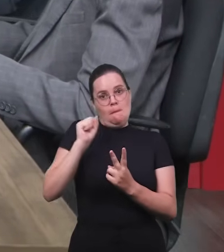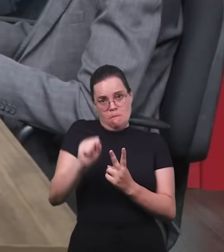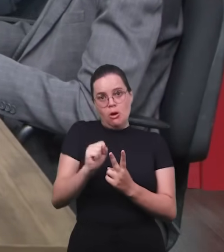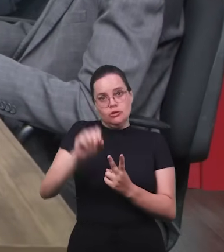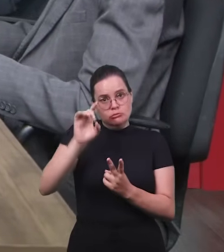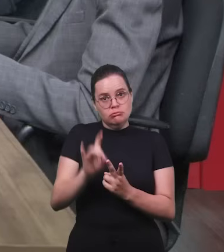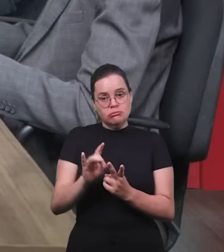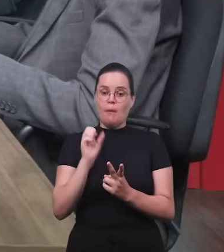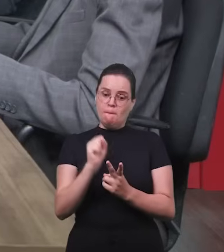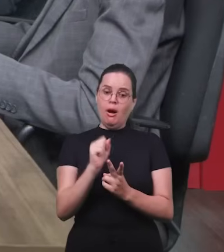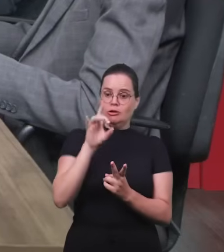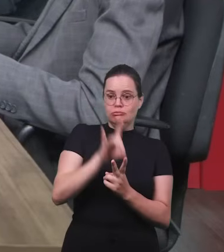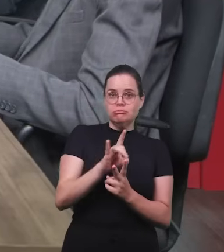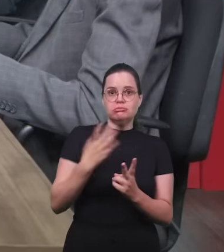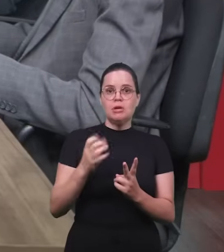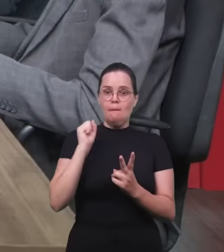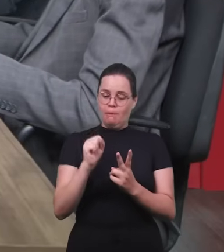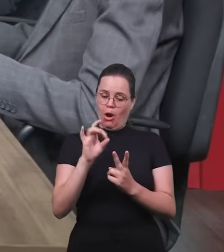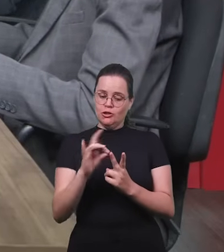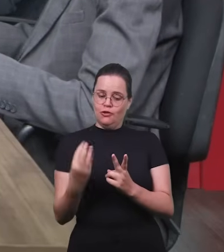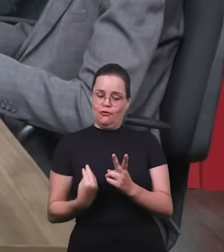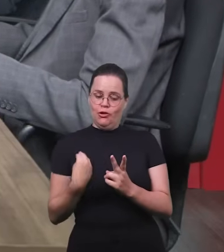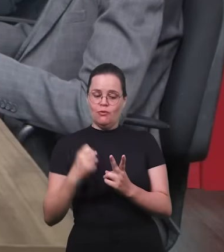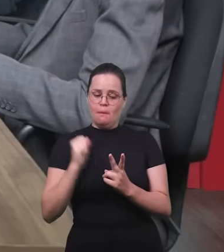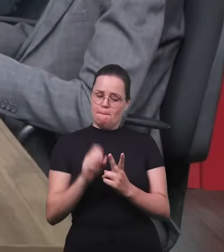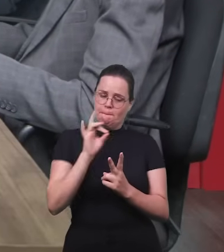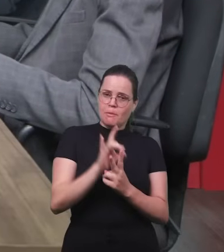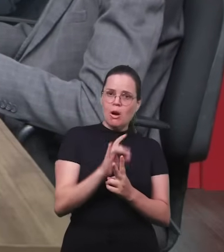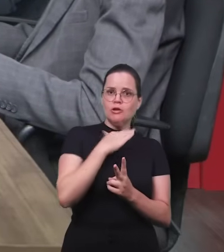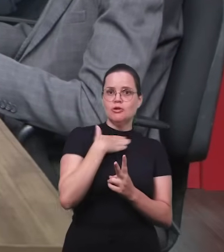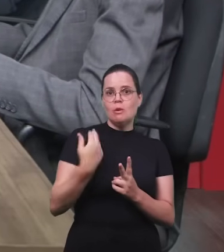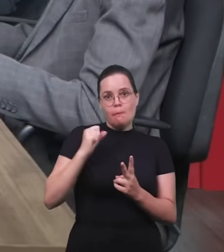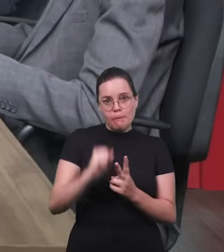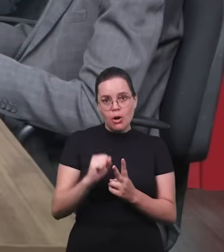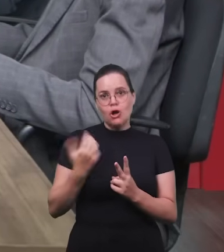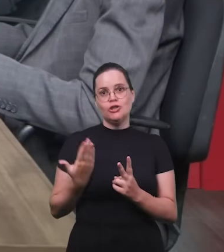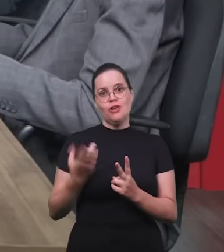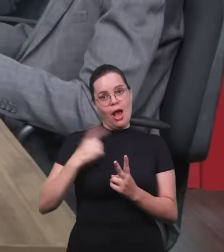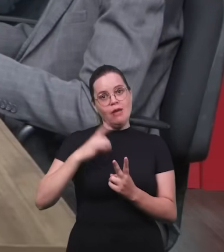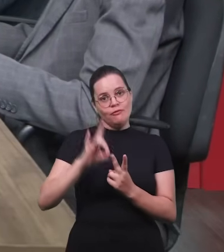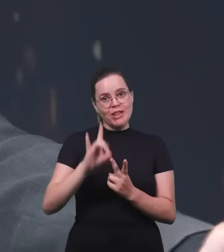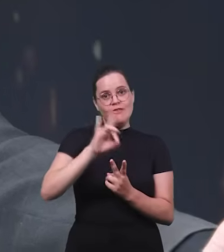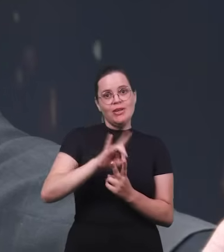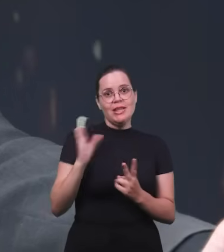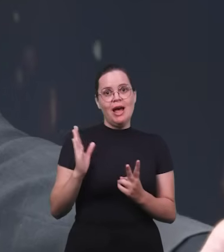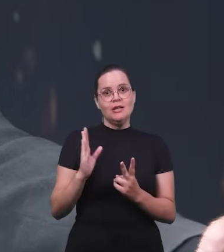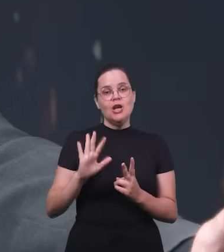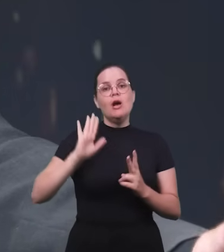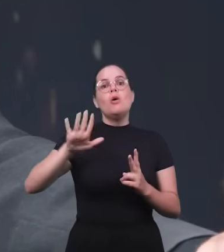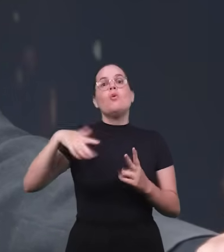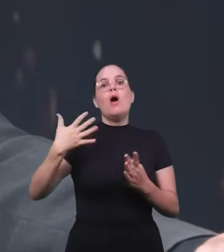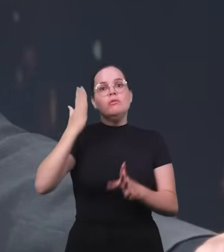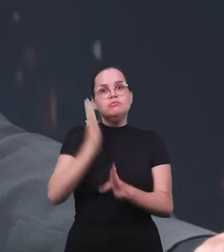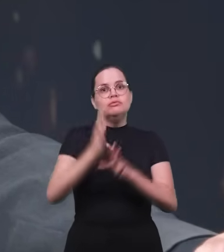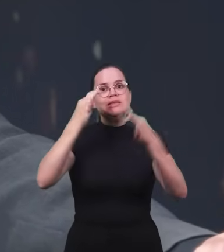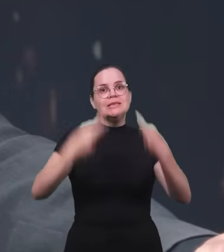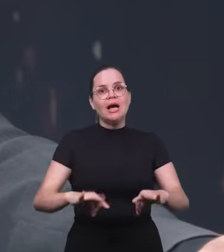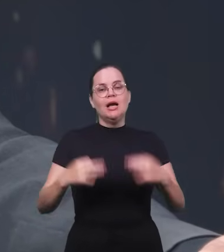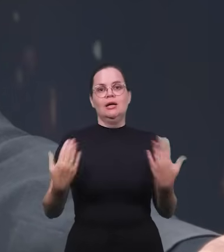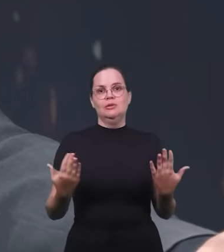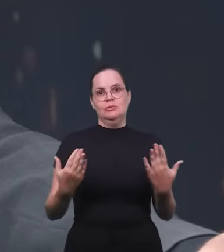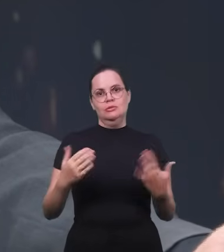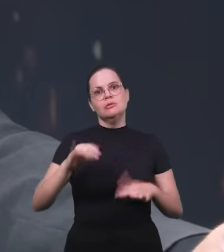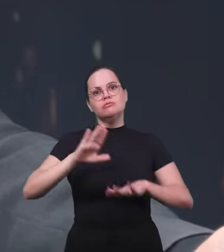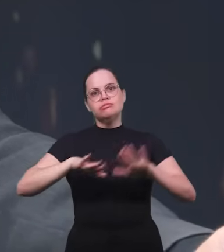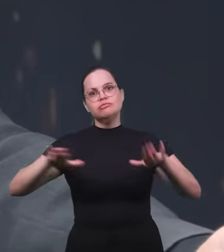física, a gente precisa assumir as duas possibilidades. Exato. Por isso que ele falou da probabilidade. Você tem que assumir a possibilidade que ele está vivo e assumir a possibilidade que ele está morto.